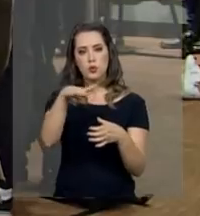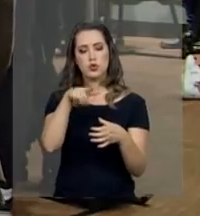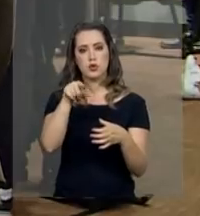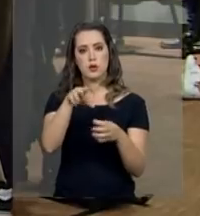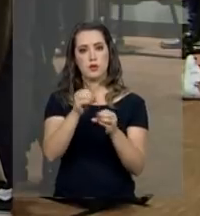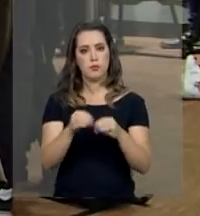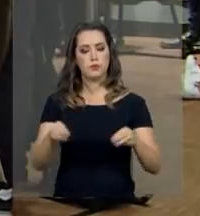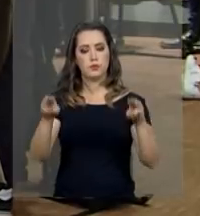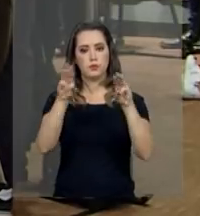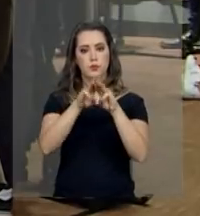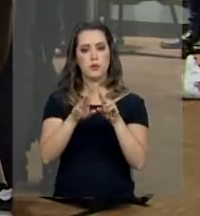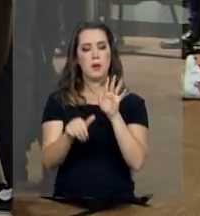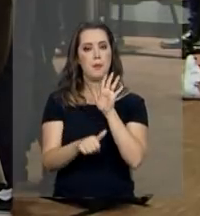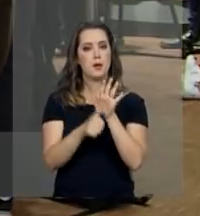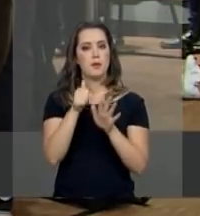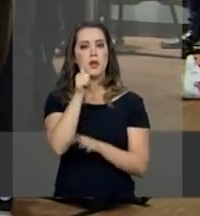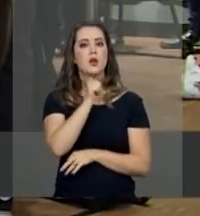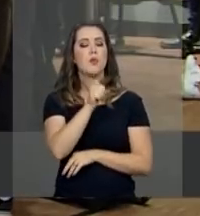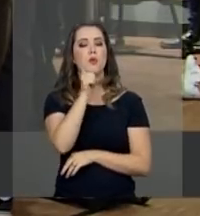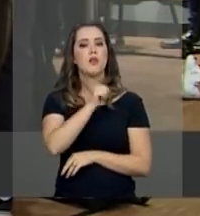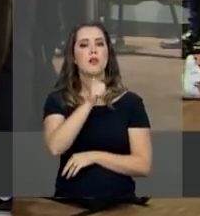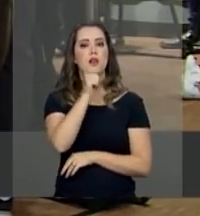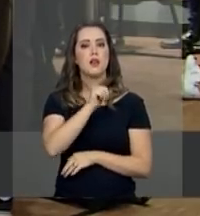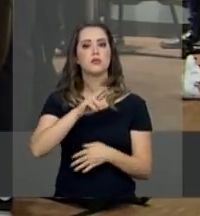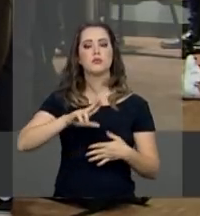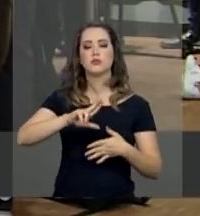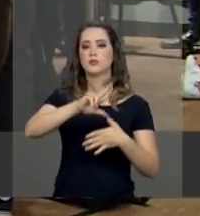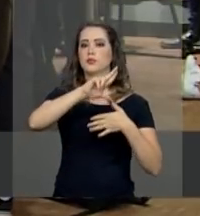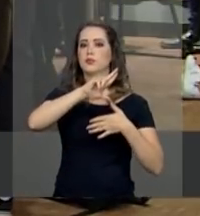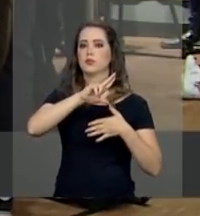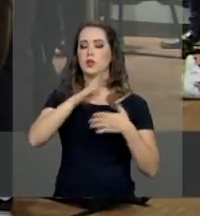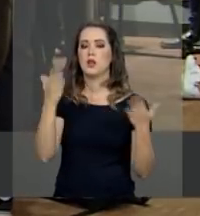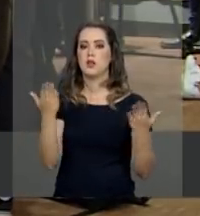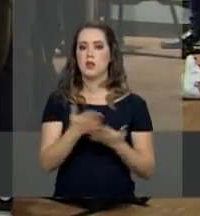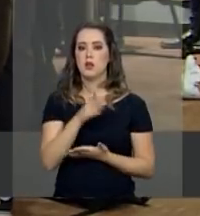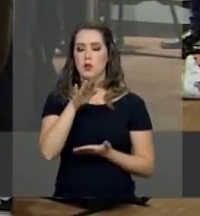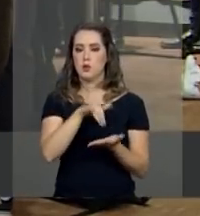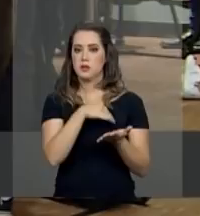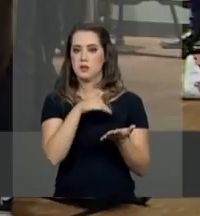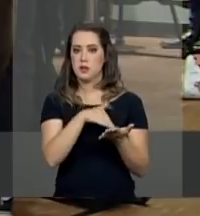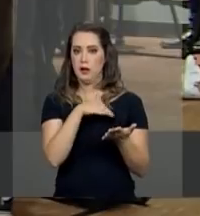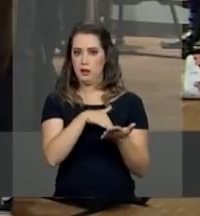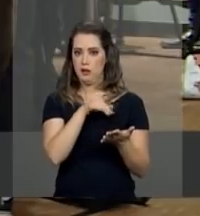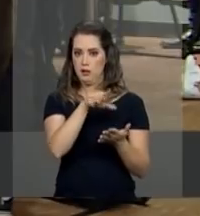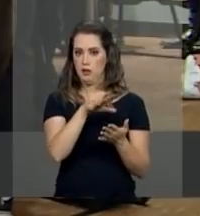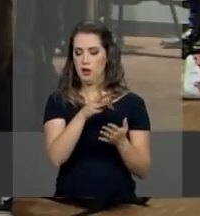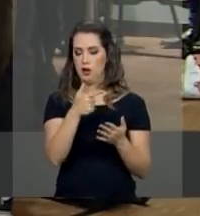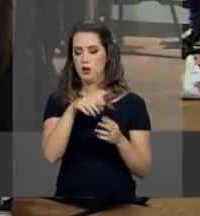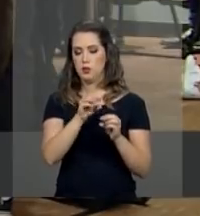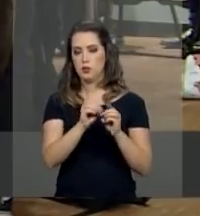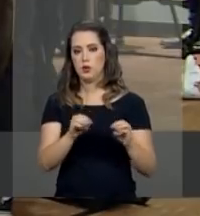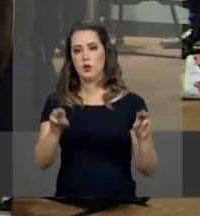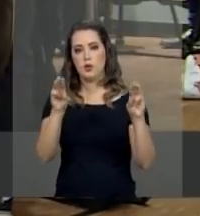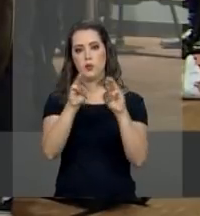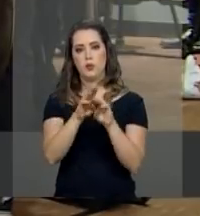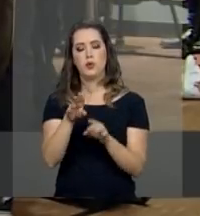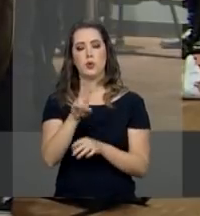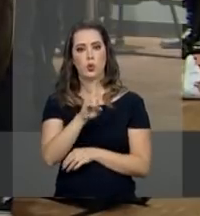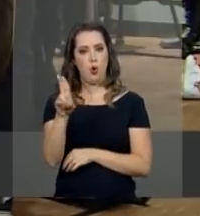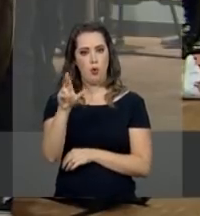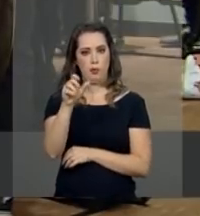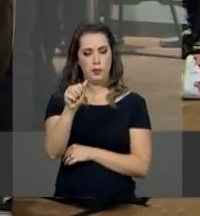mas é a primeira latino-americana. E agora quem está discursando é o secretário-geral da ONU, Antônio Guterres. Ele está